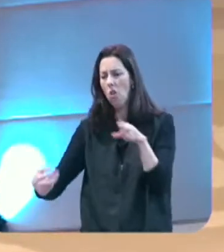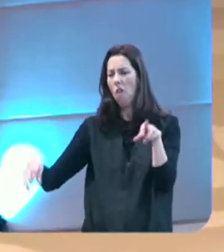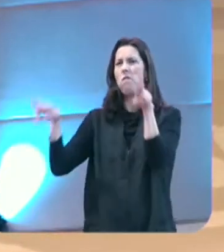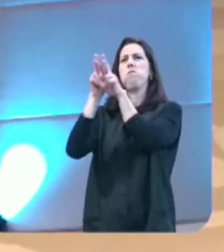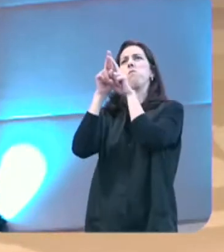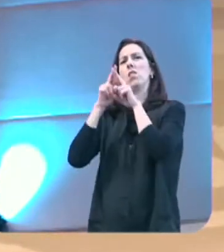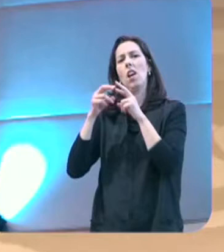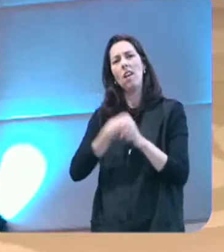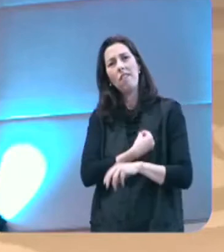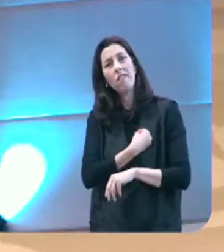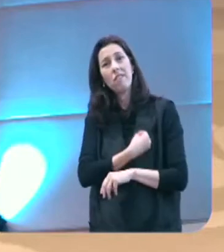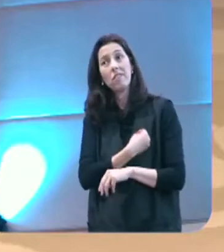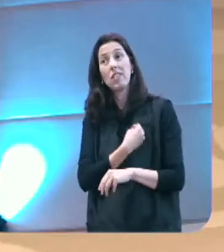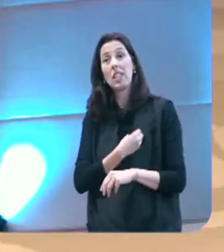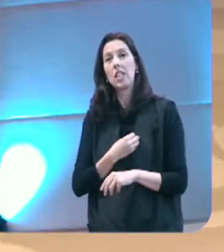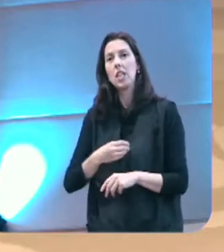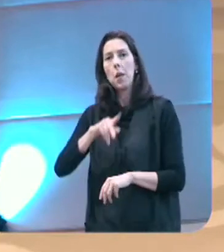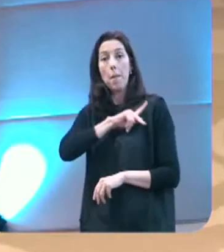vezes são